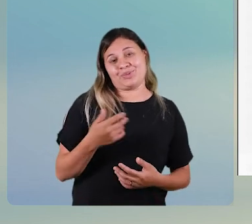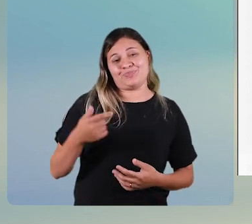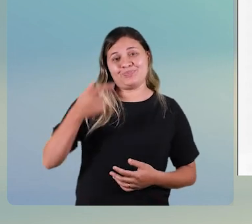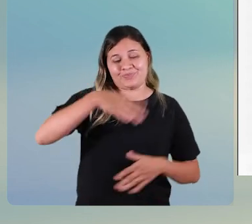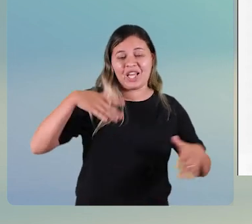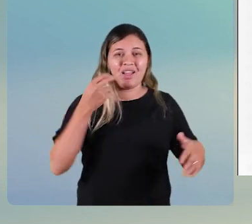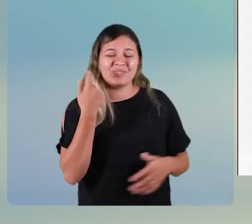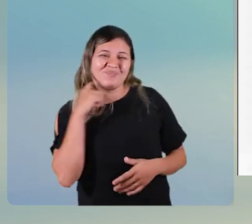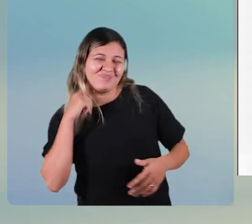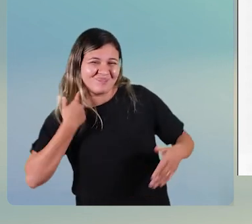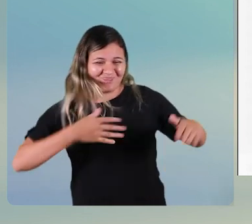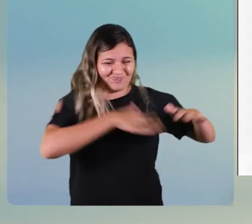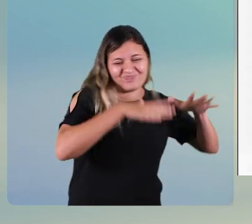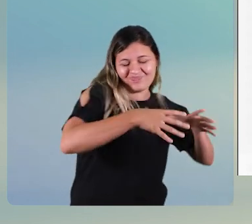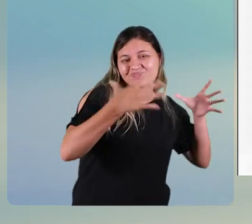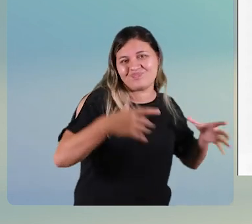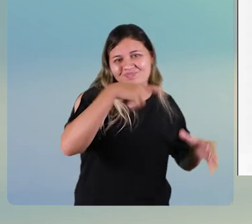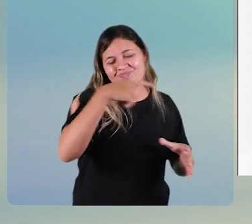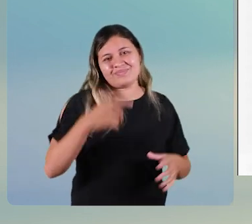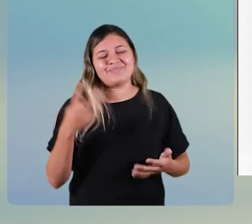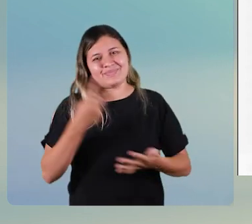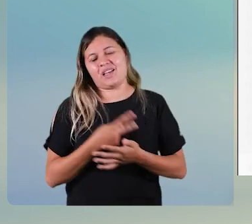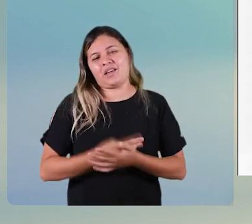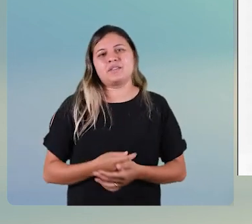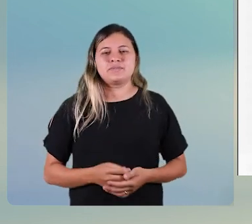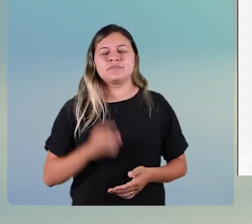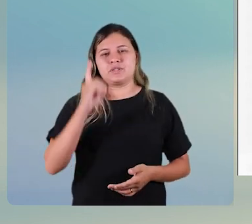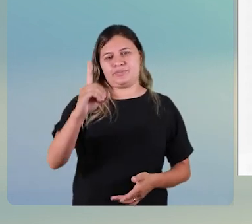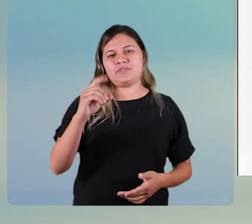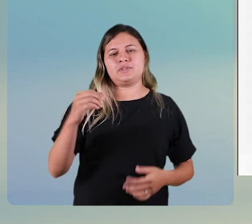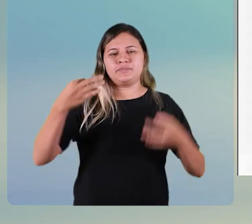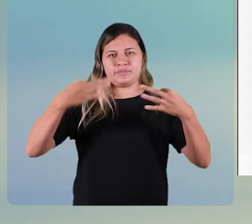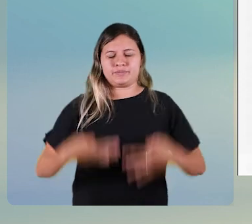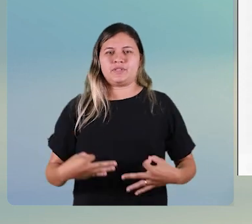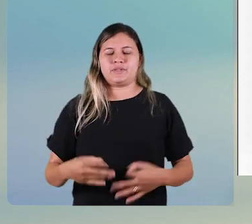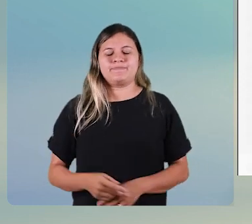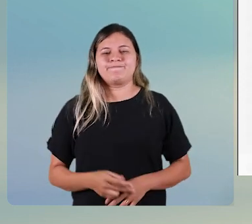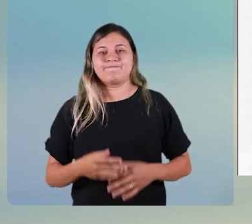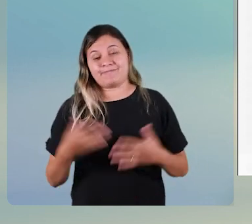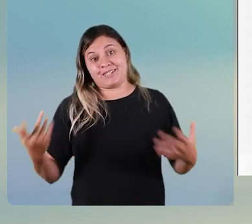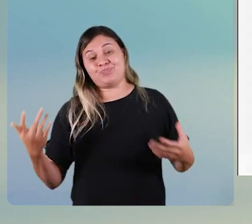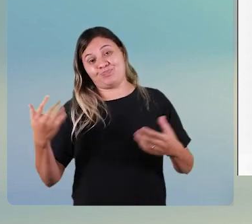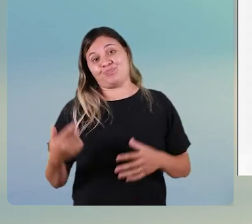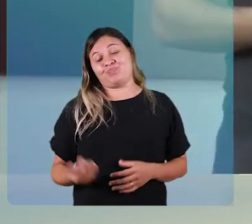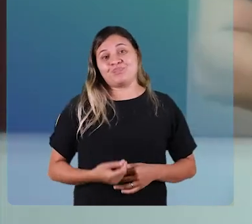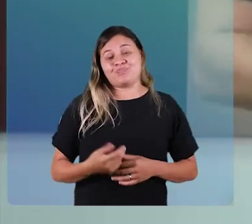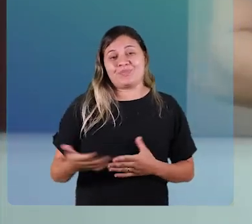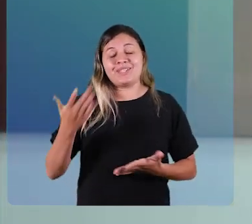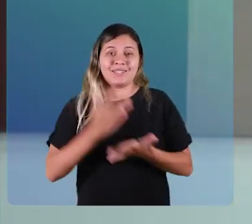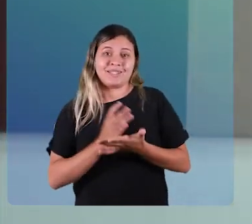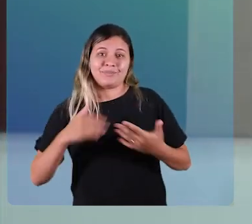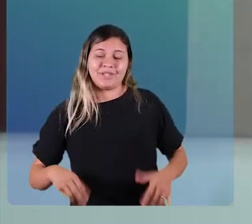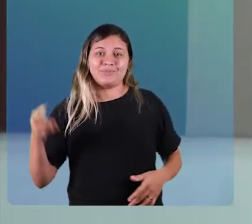essa matéria orgânica nos lixões, nos aterros serem decompostos, tá certo? Então seria a letra D, beleza, pessoal? Pessoal, a gente vai chegando ao fim de mais